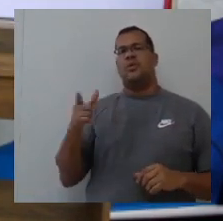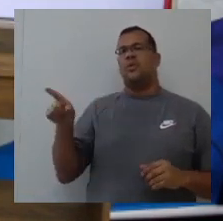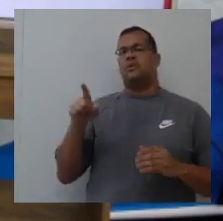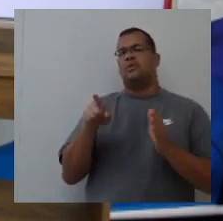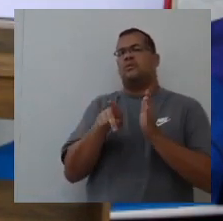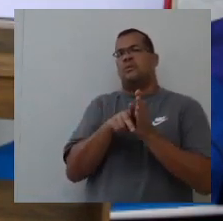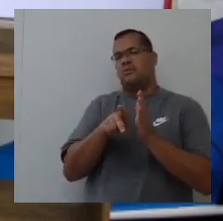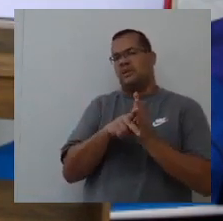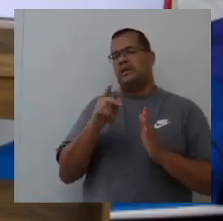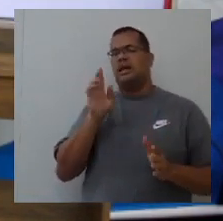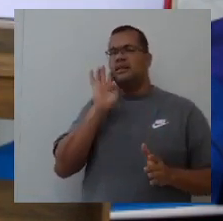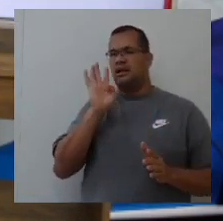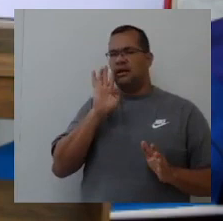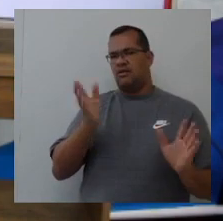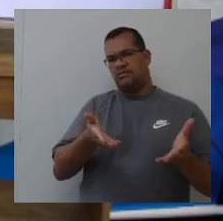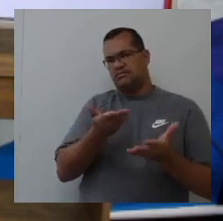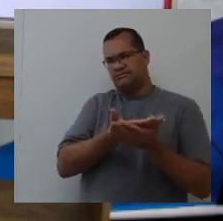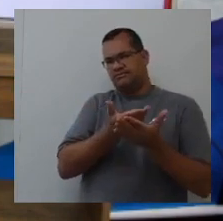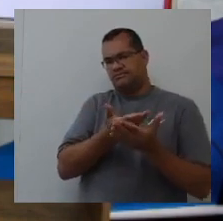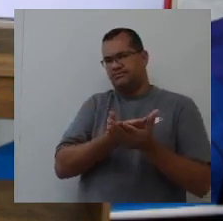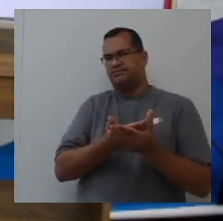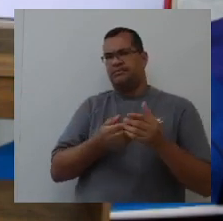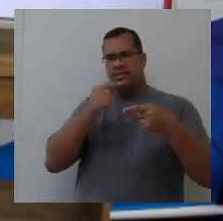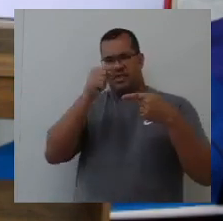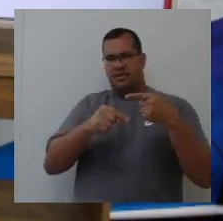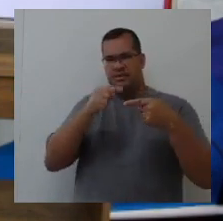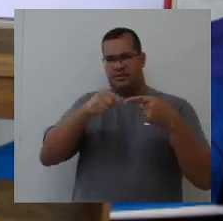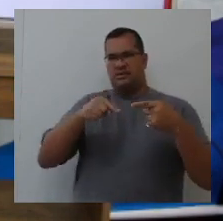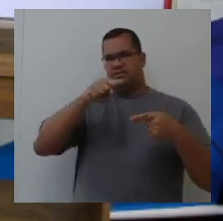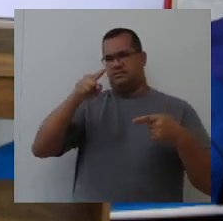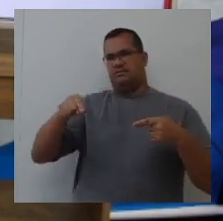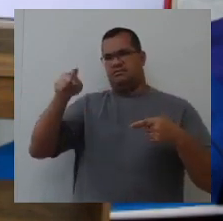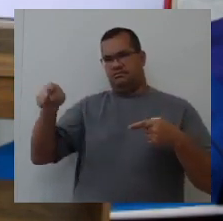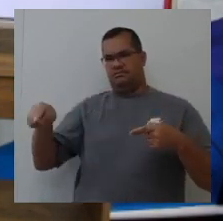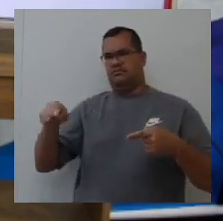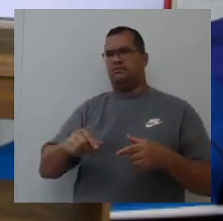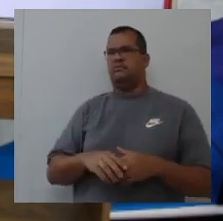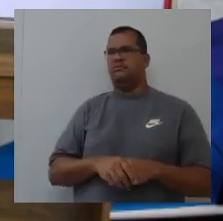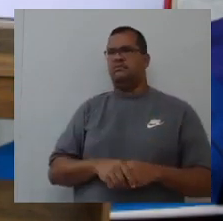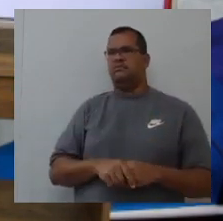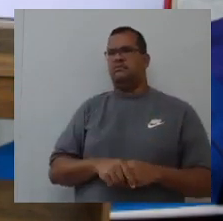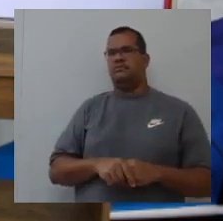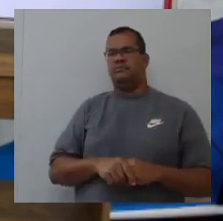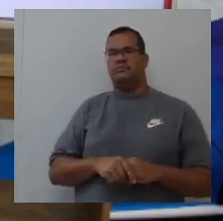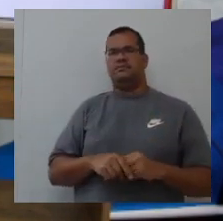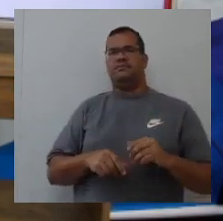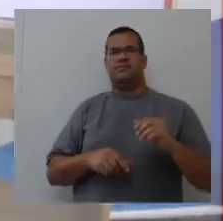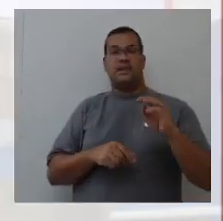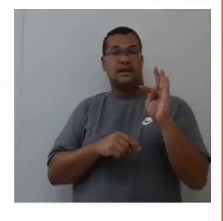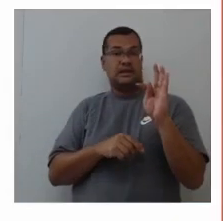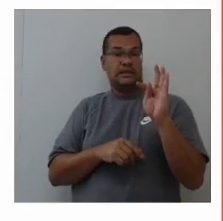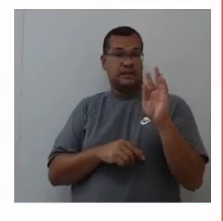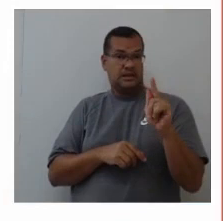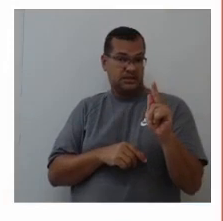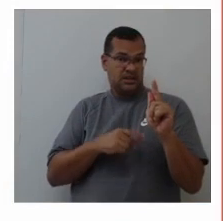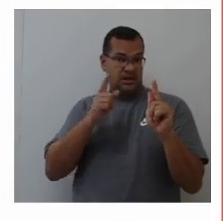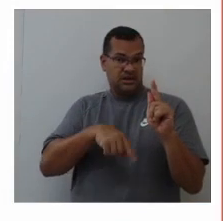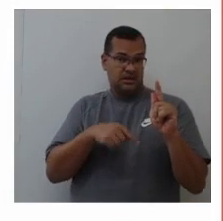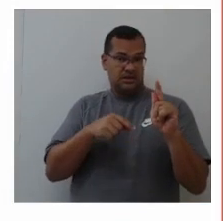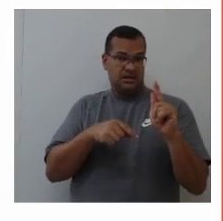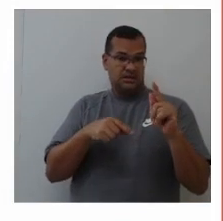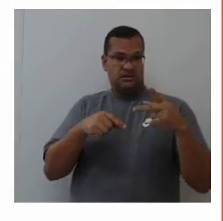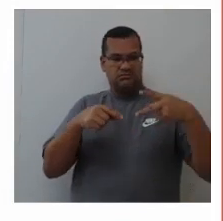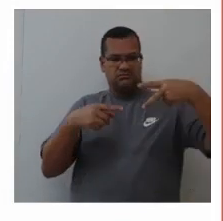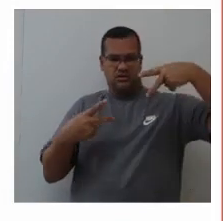muito legal que a gente tem aqui na trigonometria de triângulos retângulos. Ou seja, a tangente de um ângulo